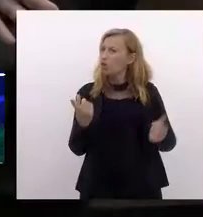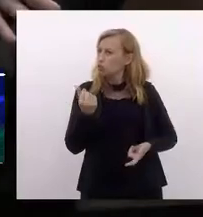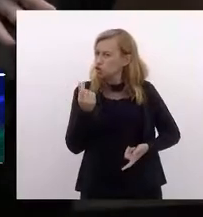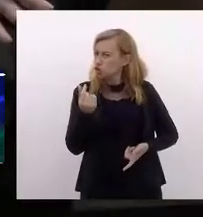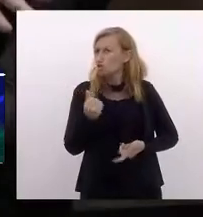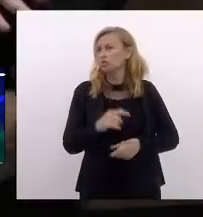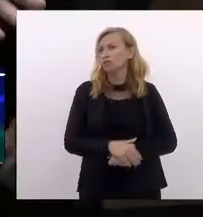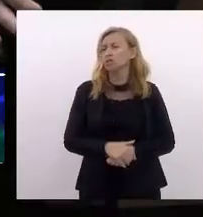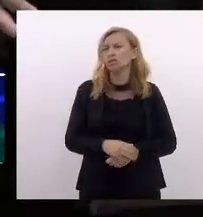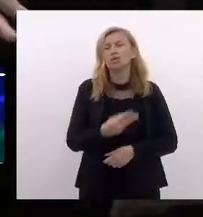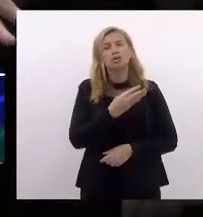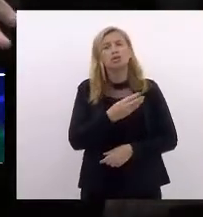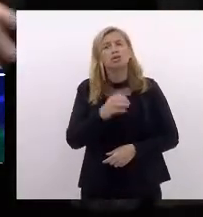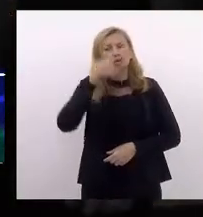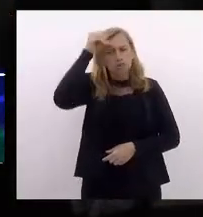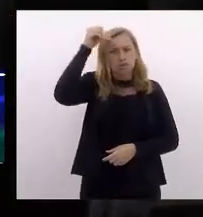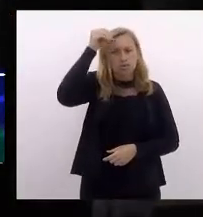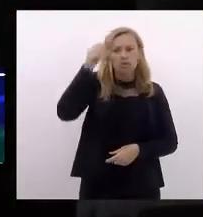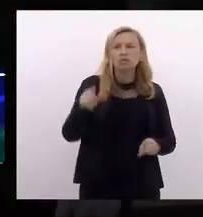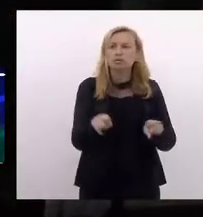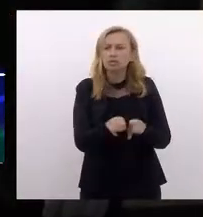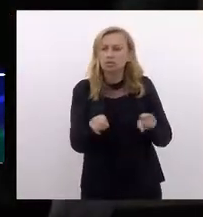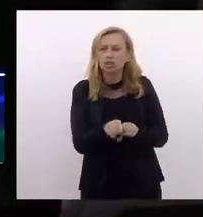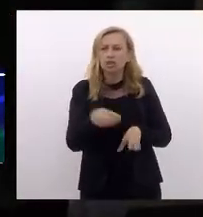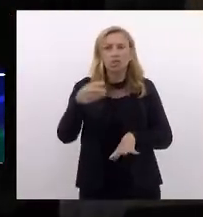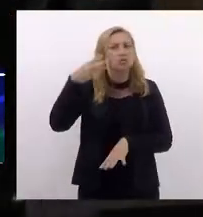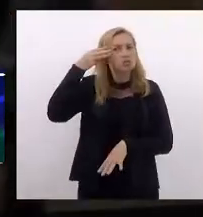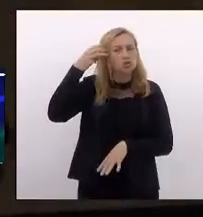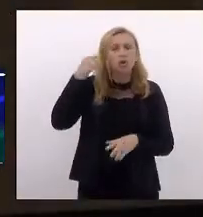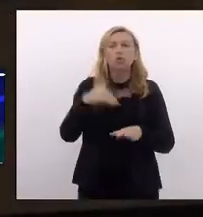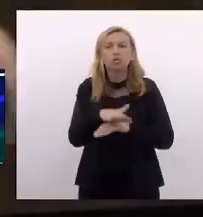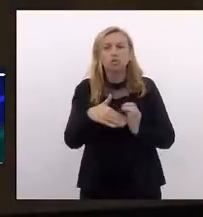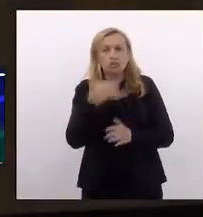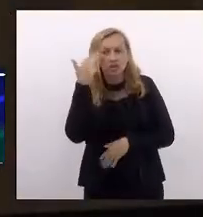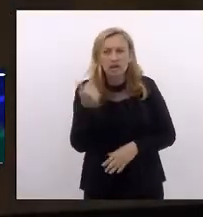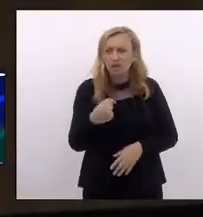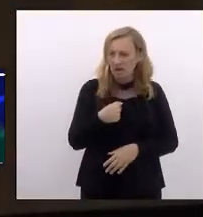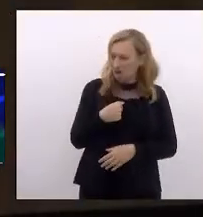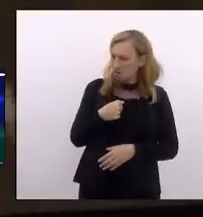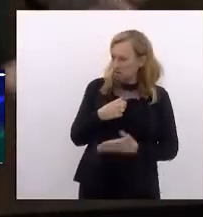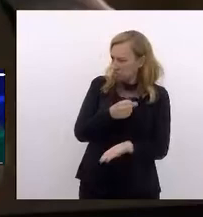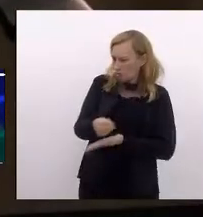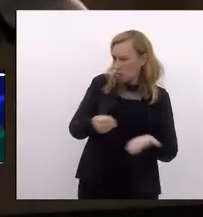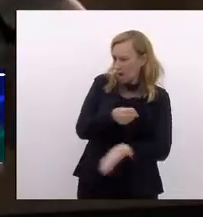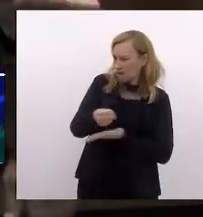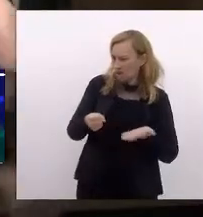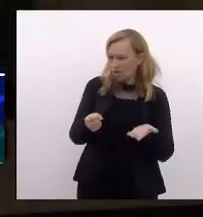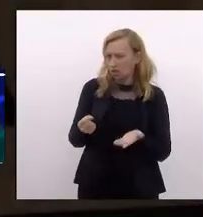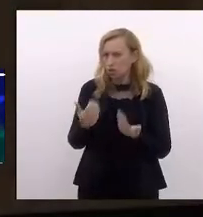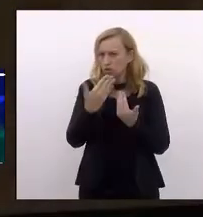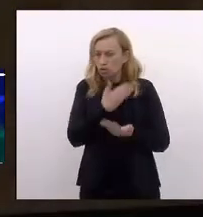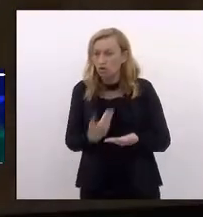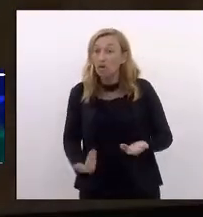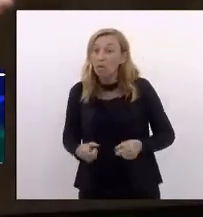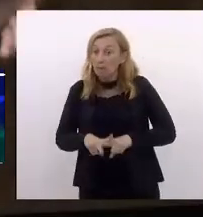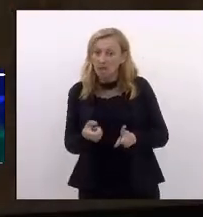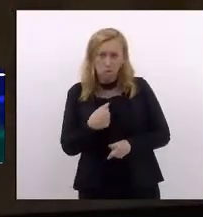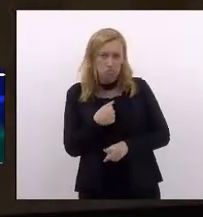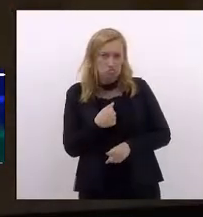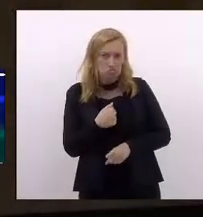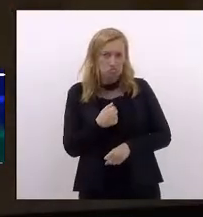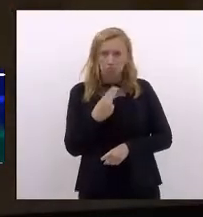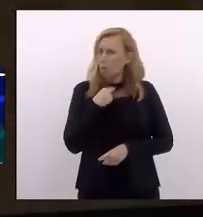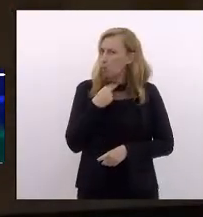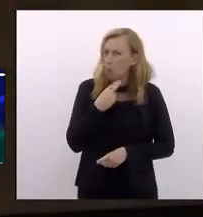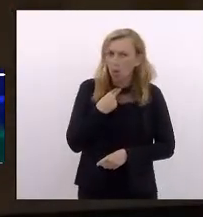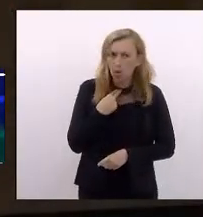contas do Cláudio Cássio das contas do it Todos sabem que eu não sou base de governo mas eu também não